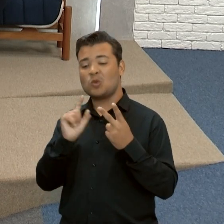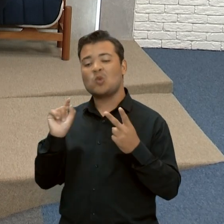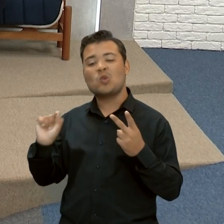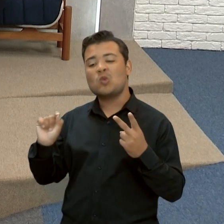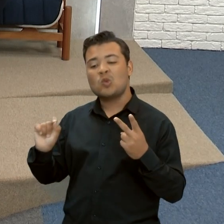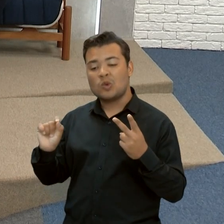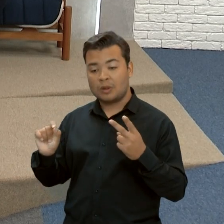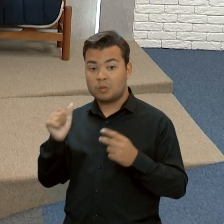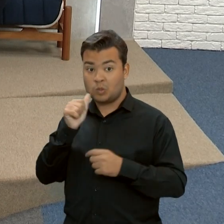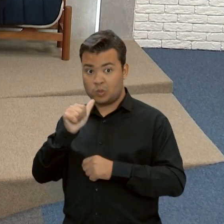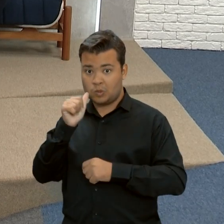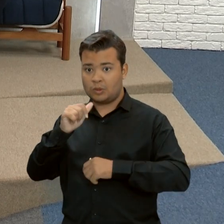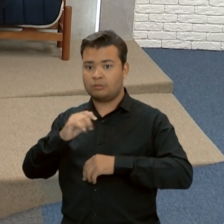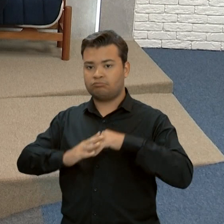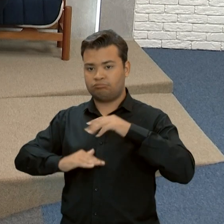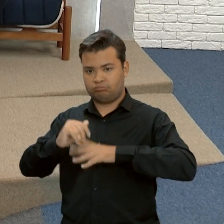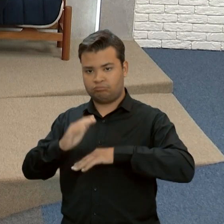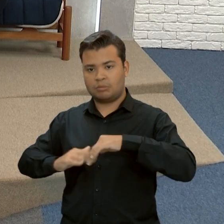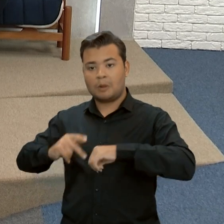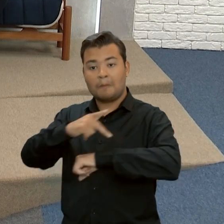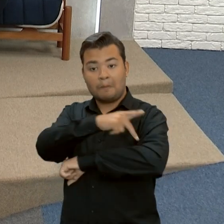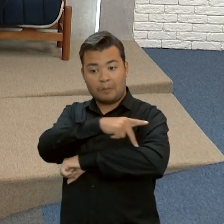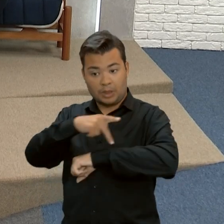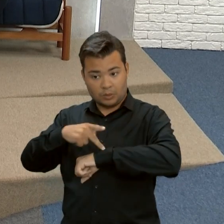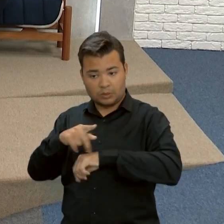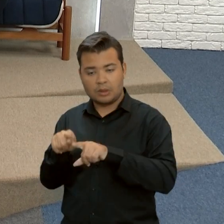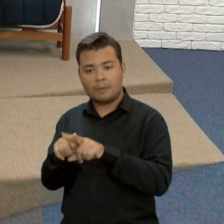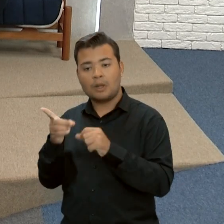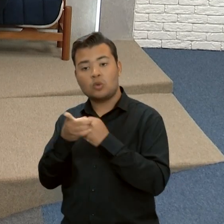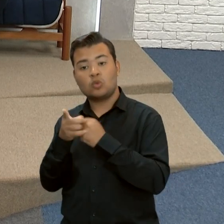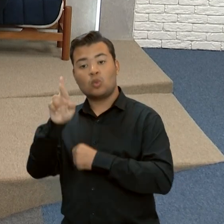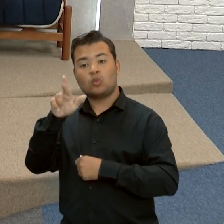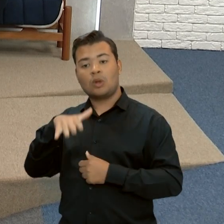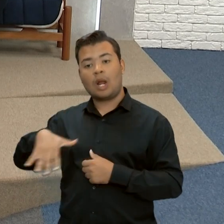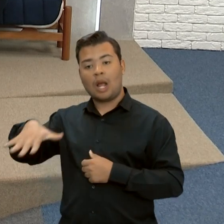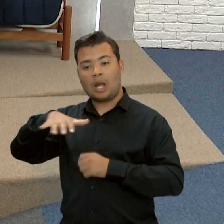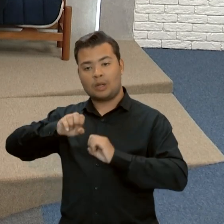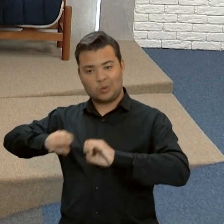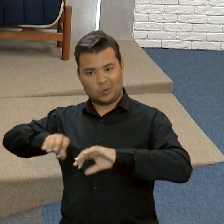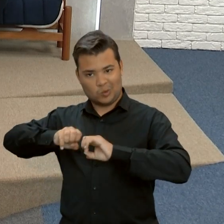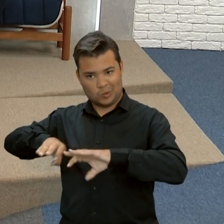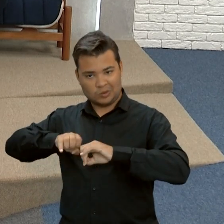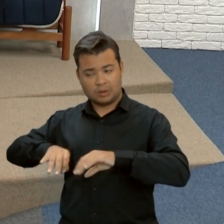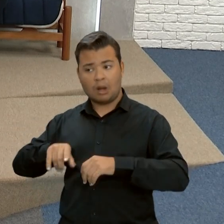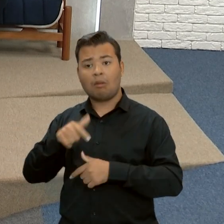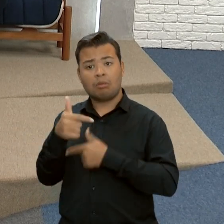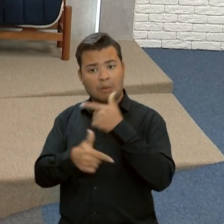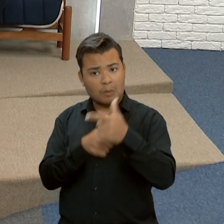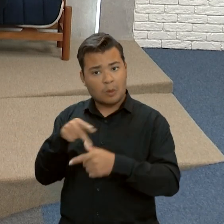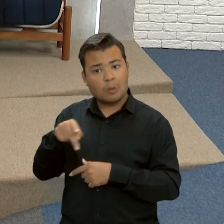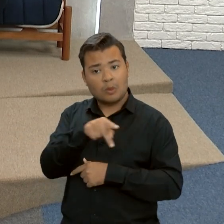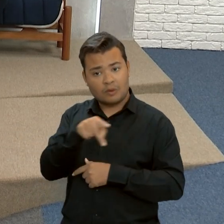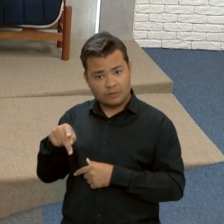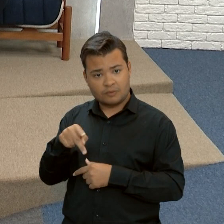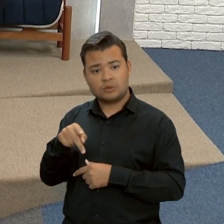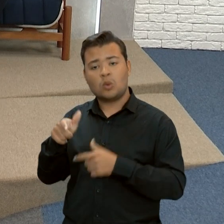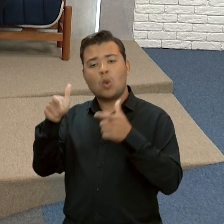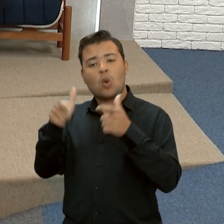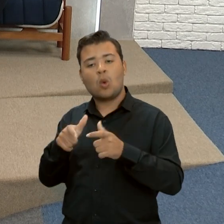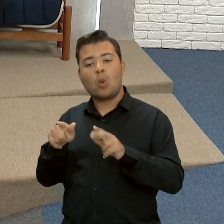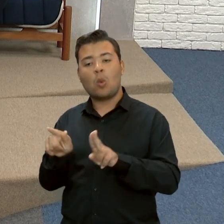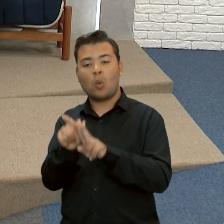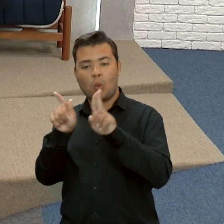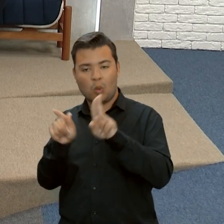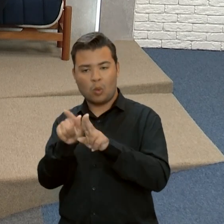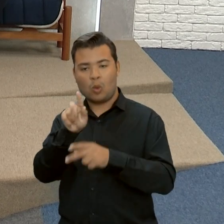ela é pedagoga, ela é doutora em educação, trabalha como professora também na UFG, na UEG, e